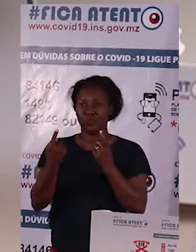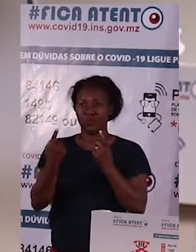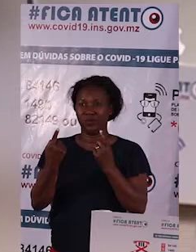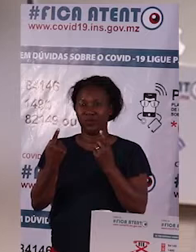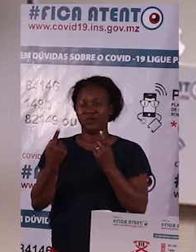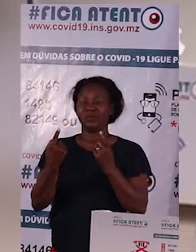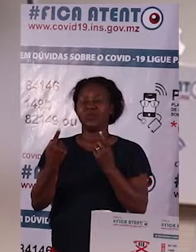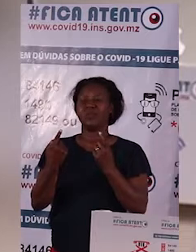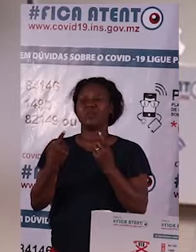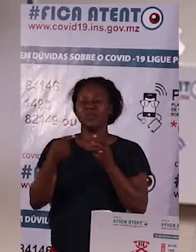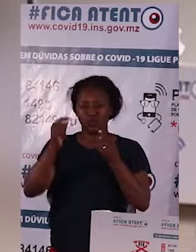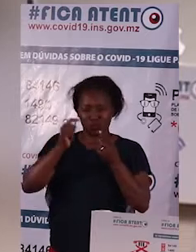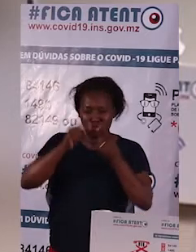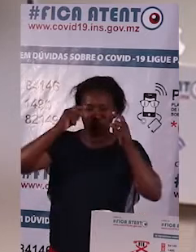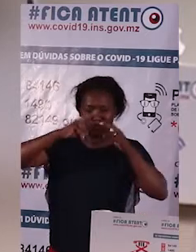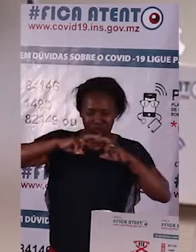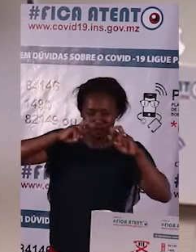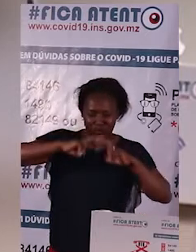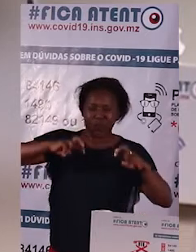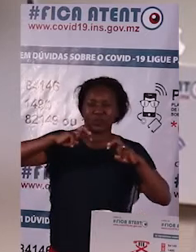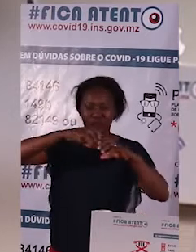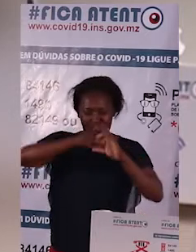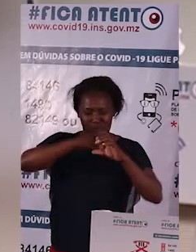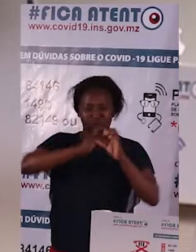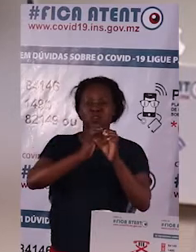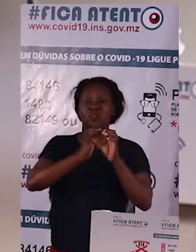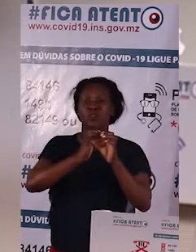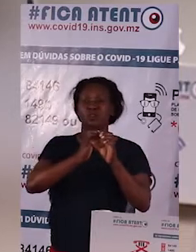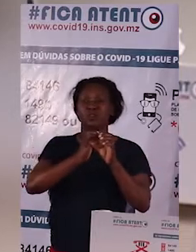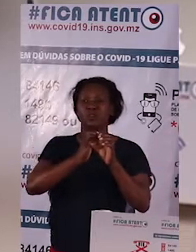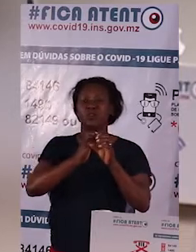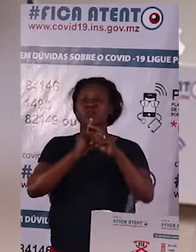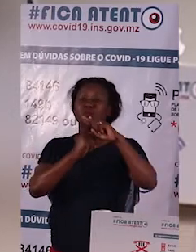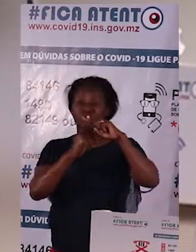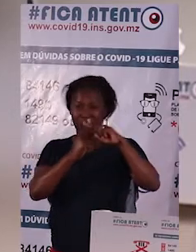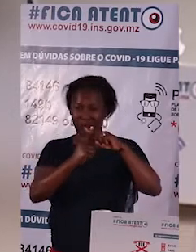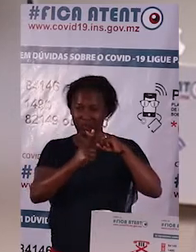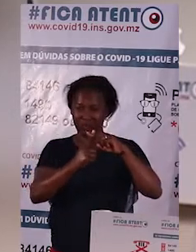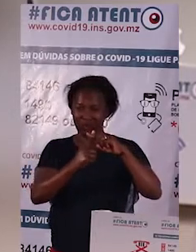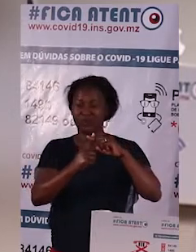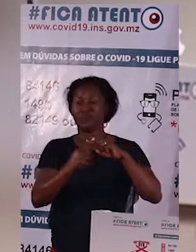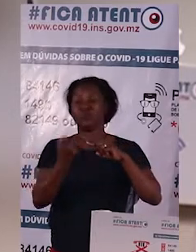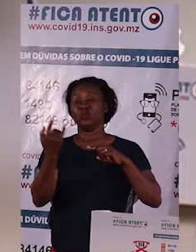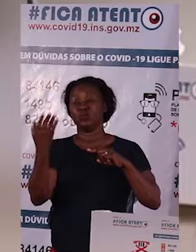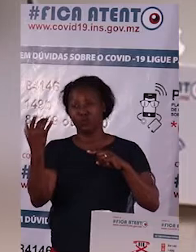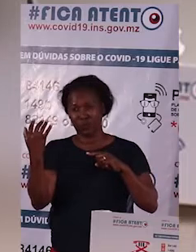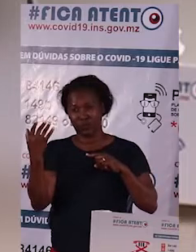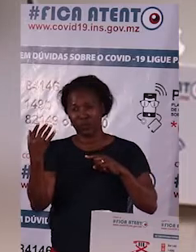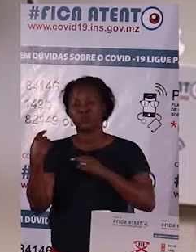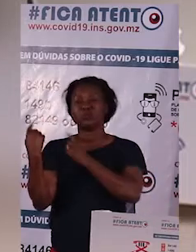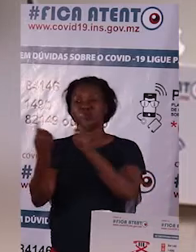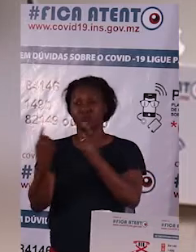o número cumulativo de testes e o número cumulativo de testes positivos, portanto, o número cumulativo de